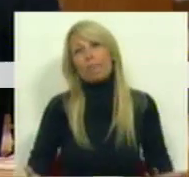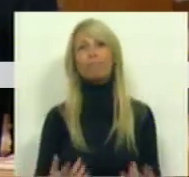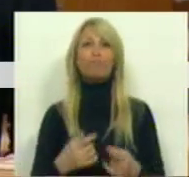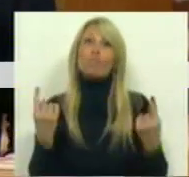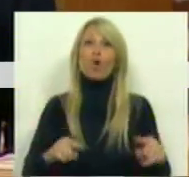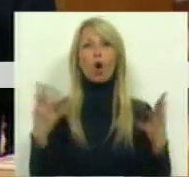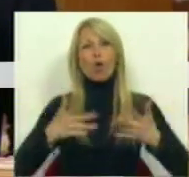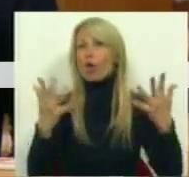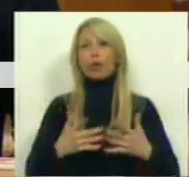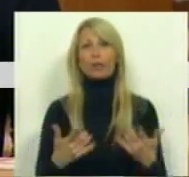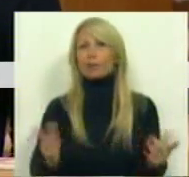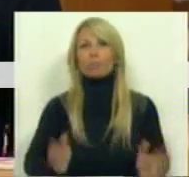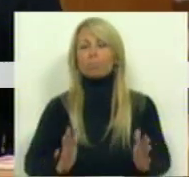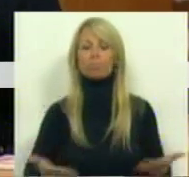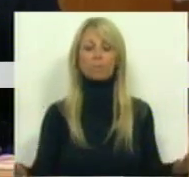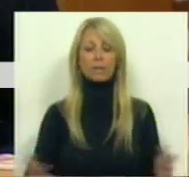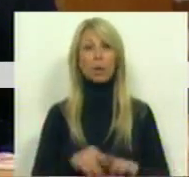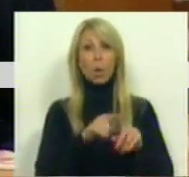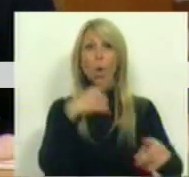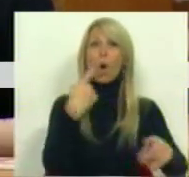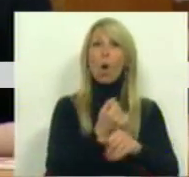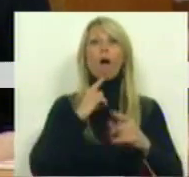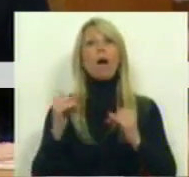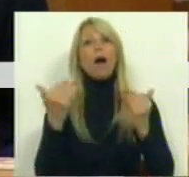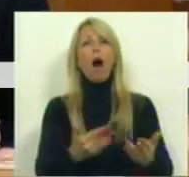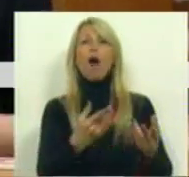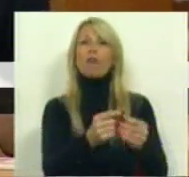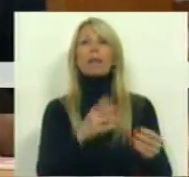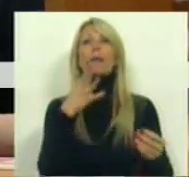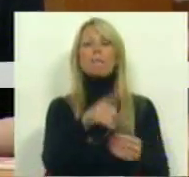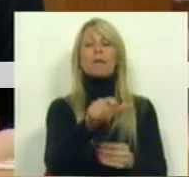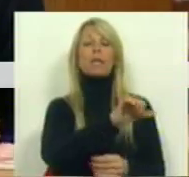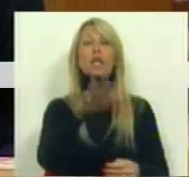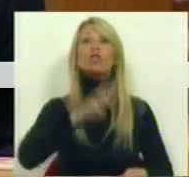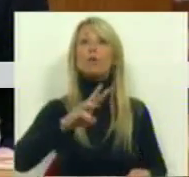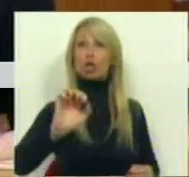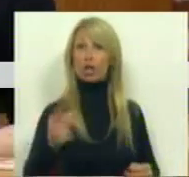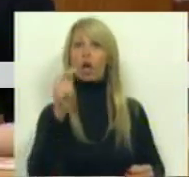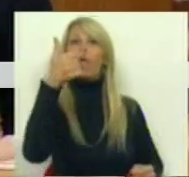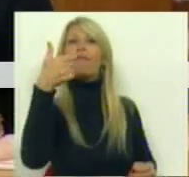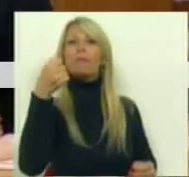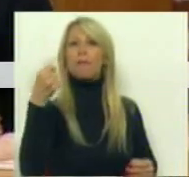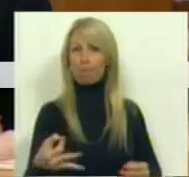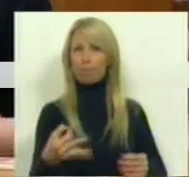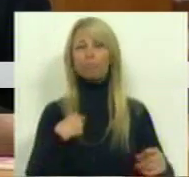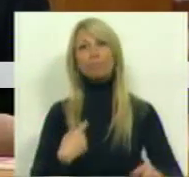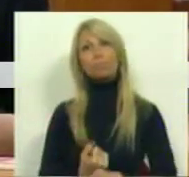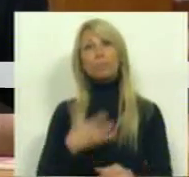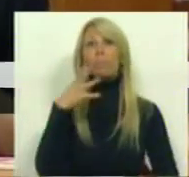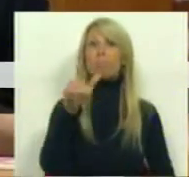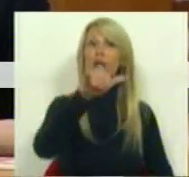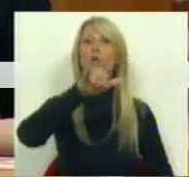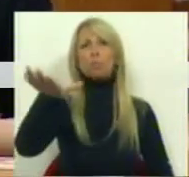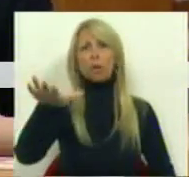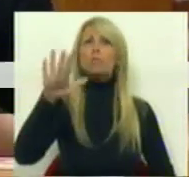Aparentemente, o comprador terá avançado com uma oferta de 1.500 milhões de euros para a TAP. Desses 1.500 milhões, cerca de 1.200 devem